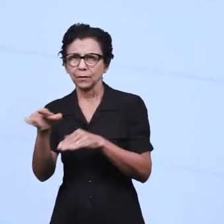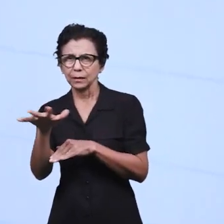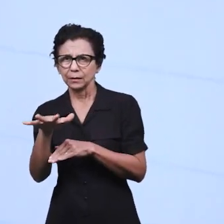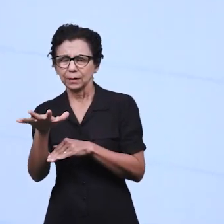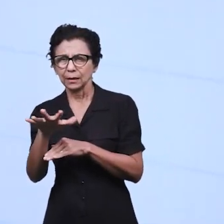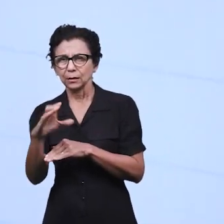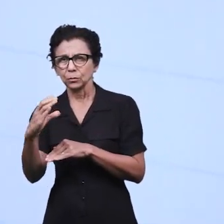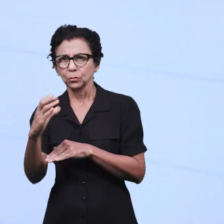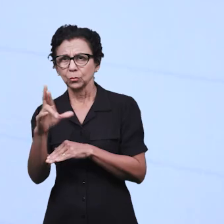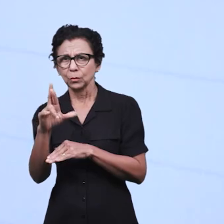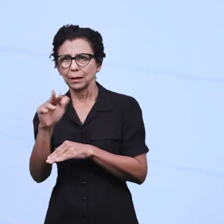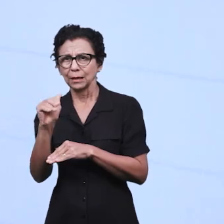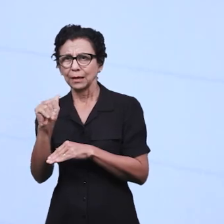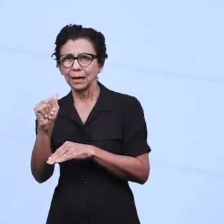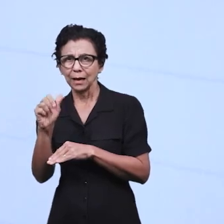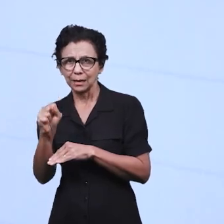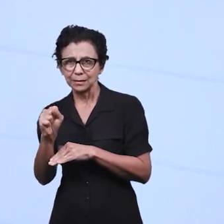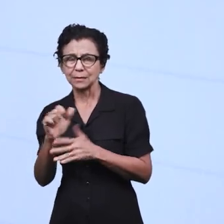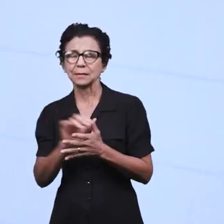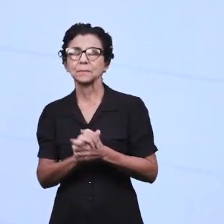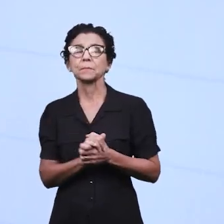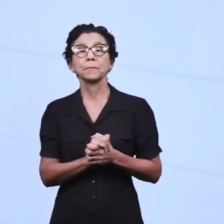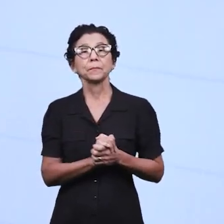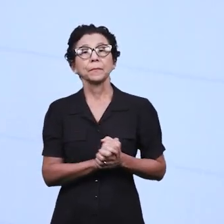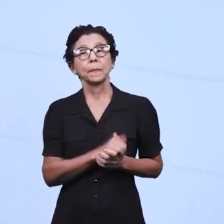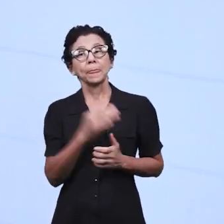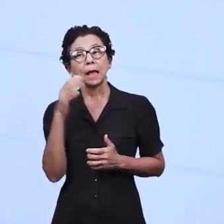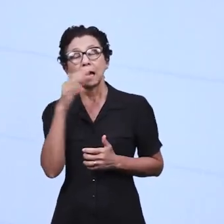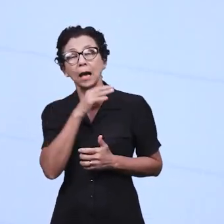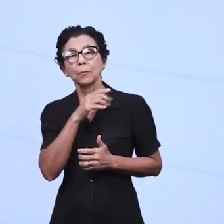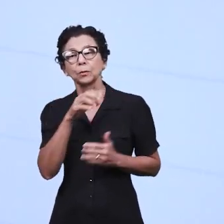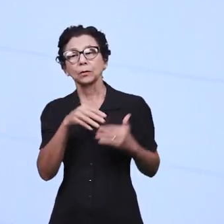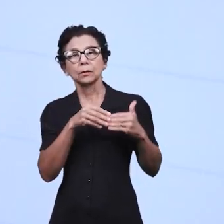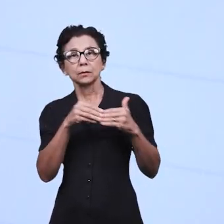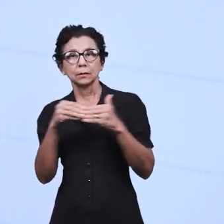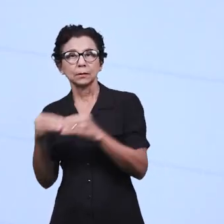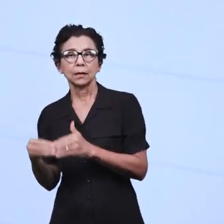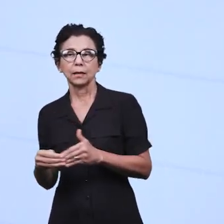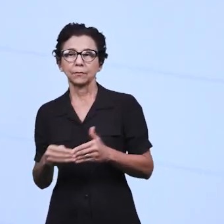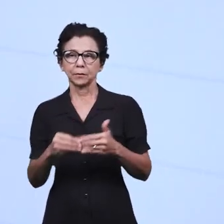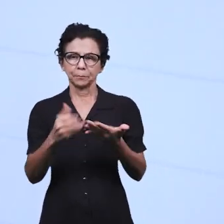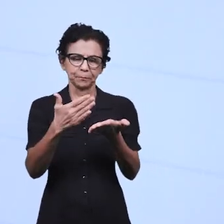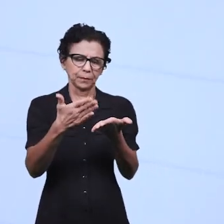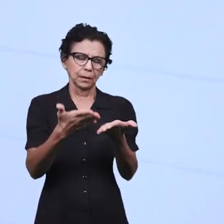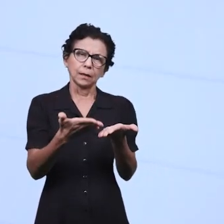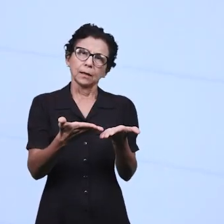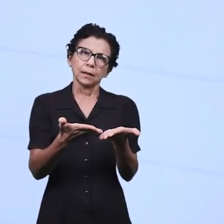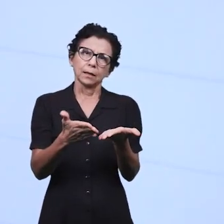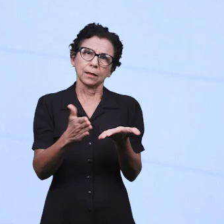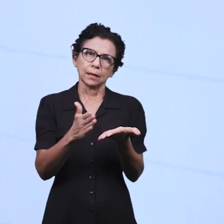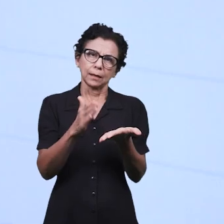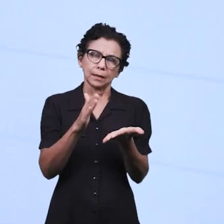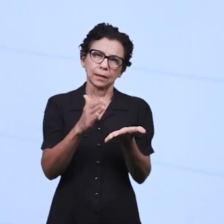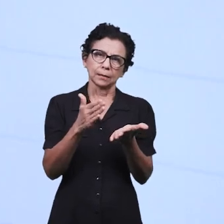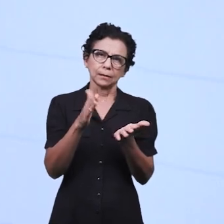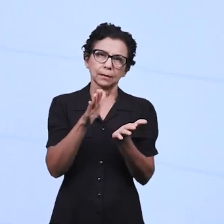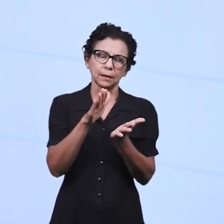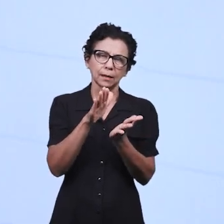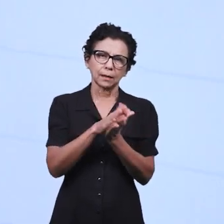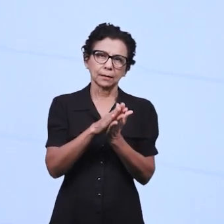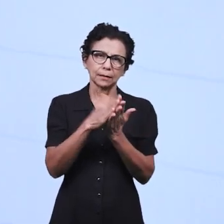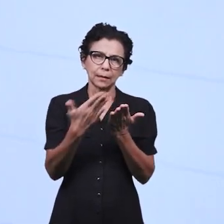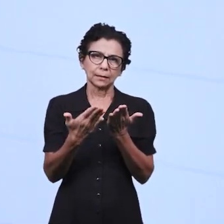as pessoas que moram dentro da casa, carteira de trabalho, toda a documentação, né, do